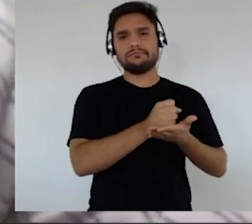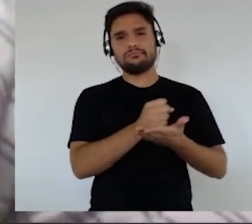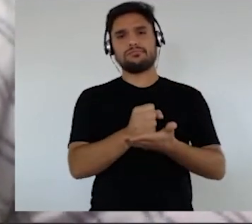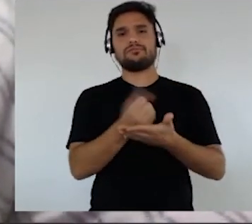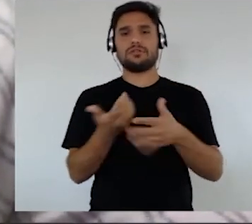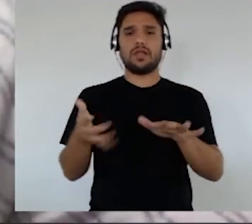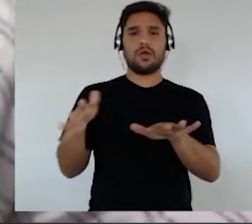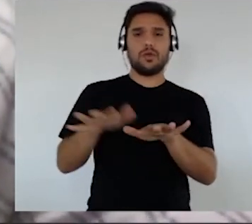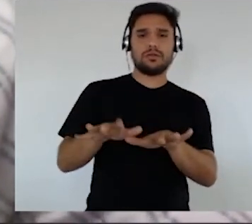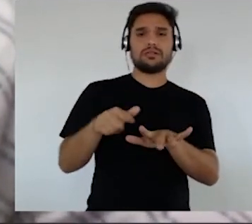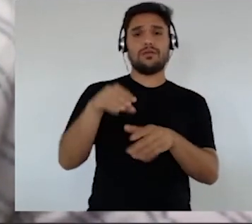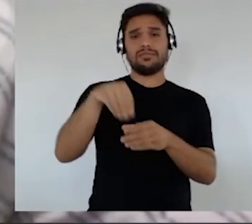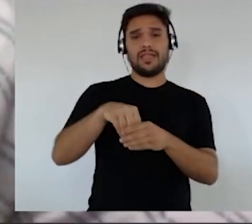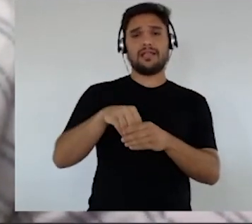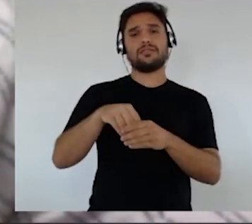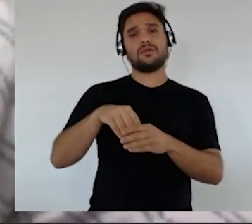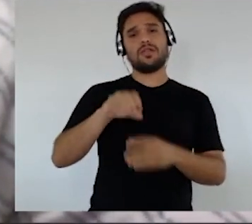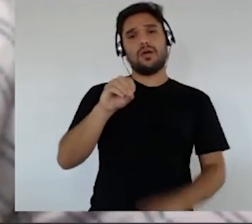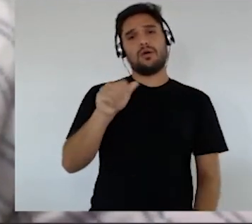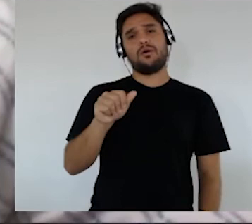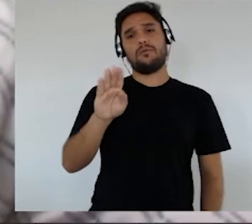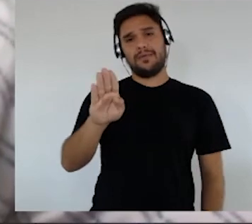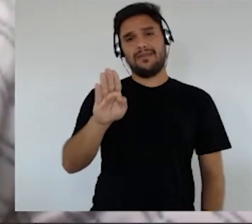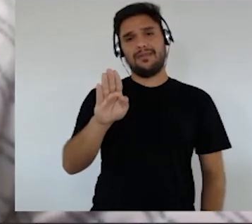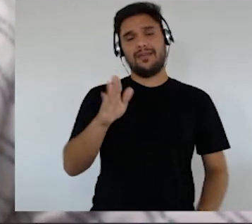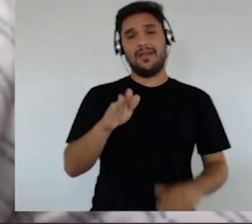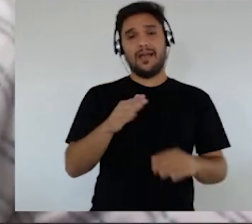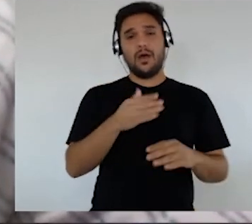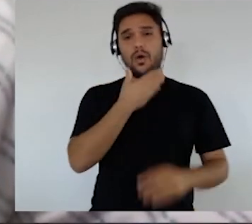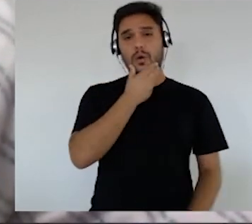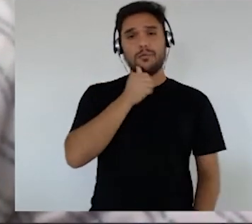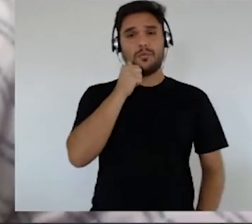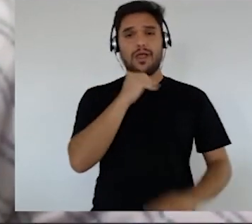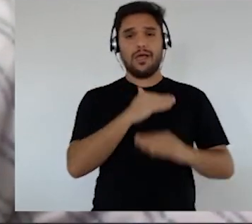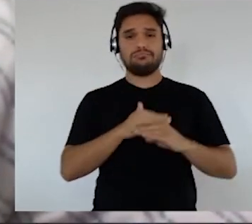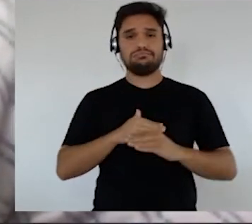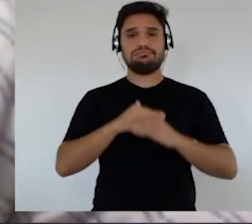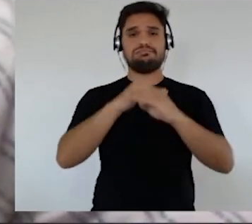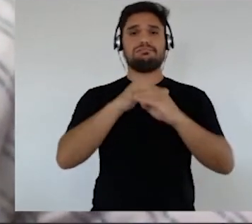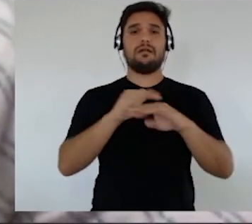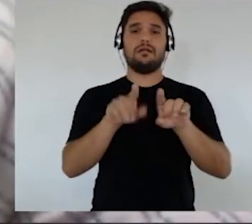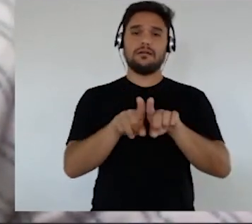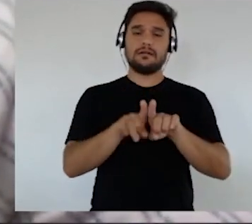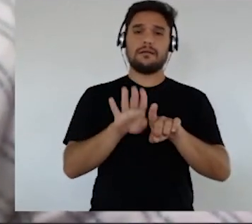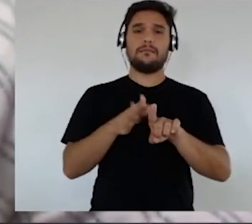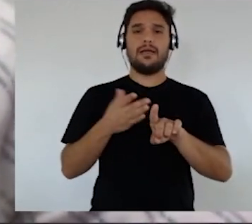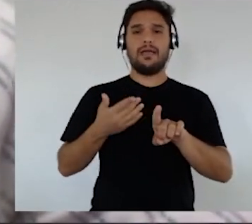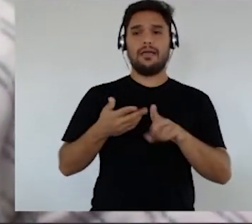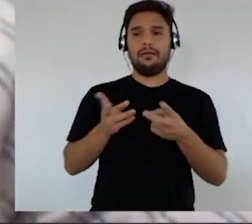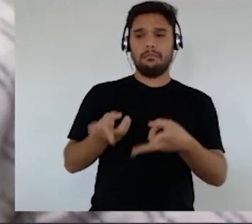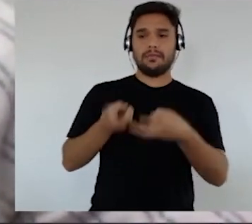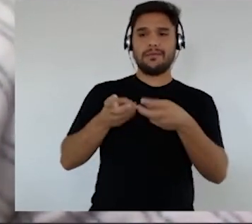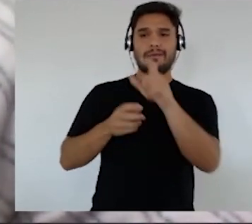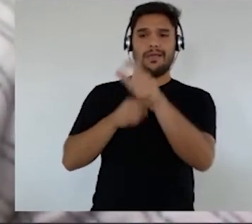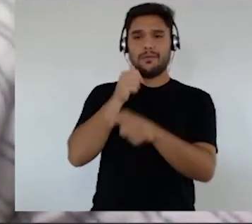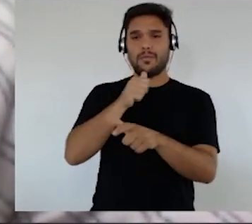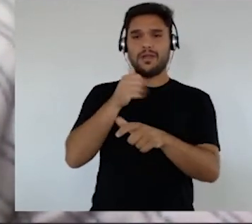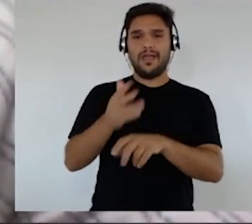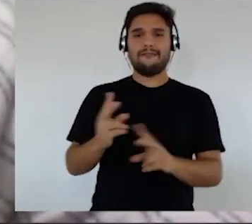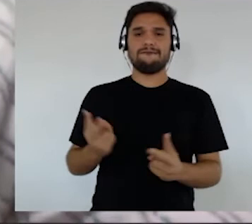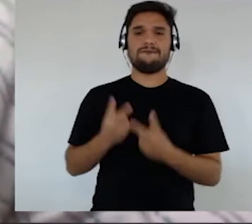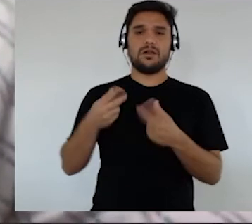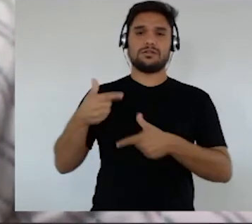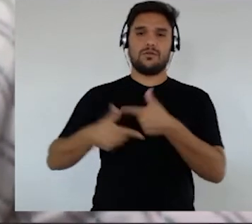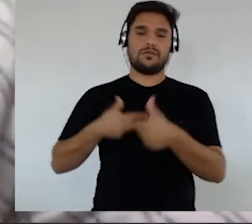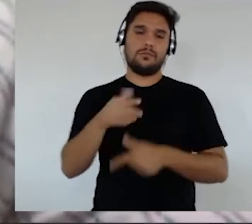inclusivas também dentro do sistema OAB. A paridade dentro da OAB, o reconhecimento da nossa existência e a valorização do nosso trabalho,